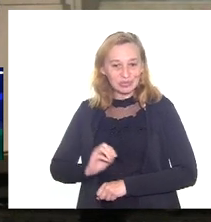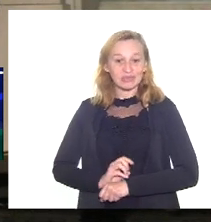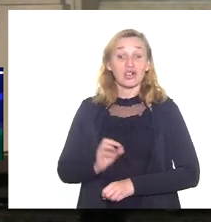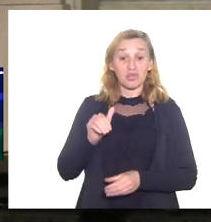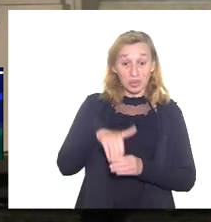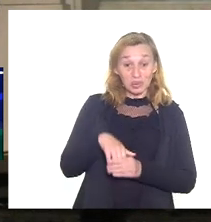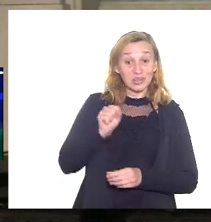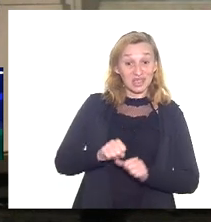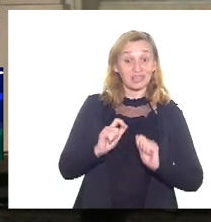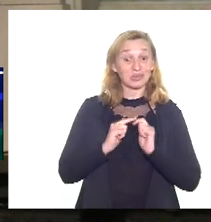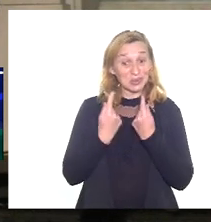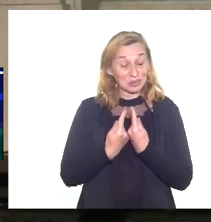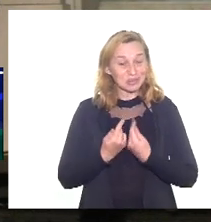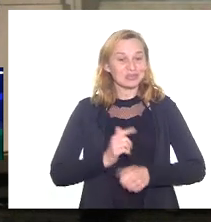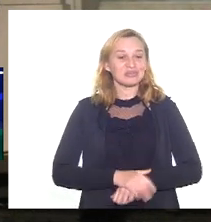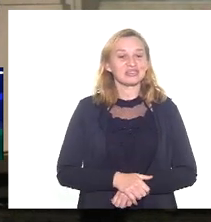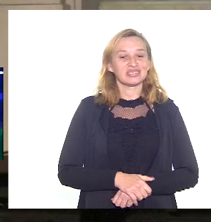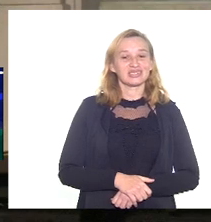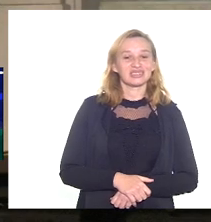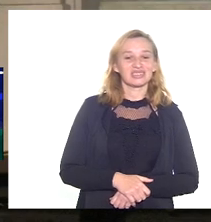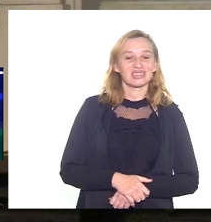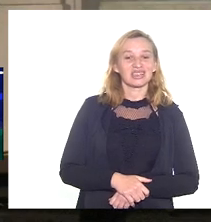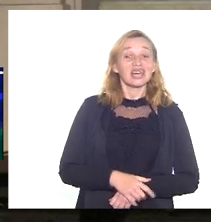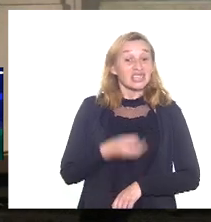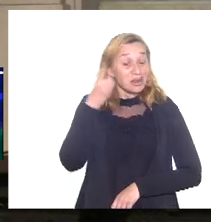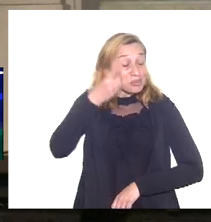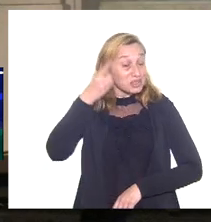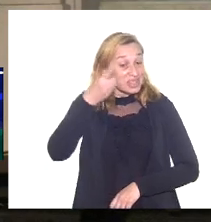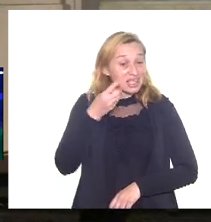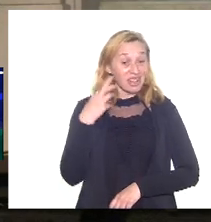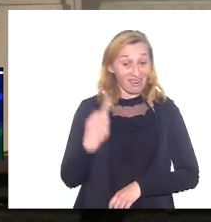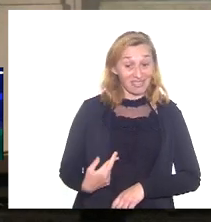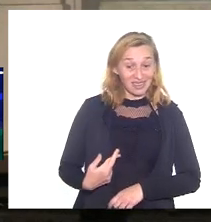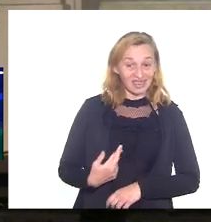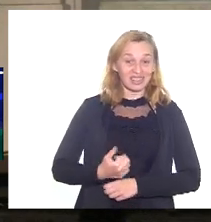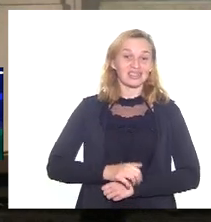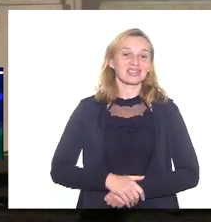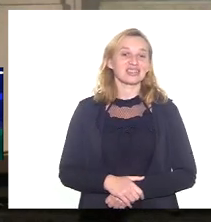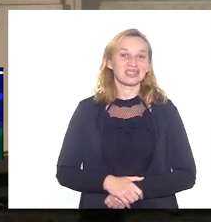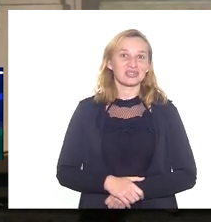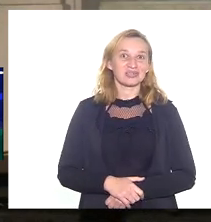Votou sim no grupo. Deputada Renata Souza.